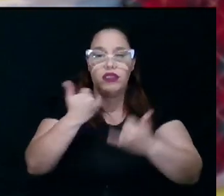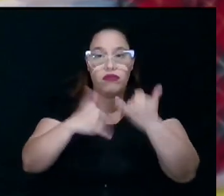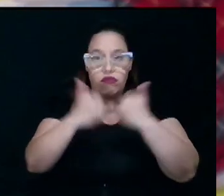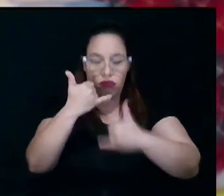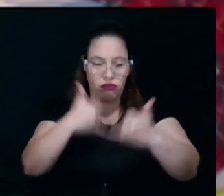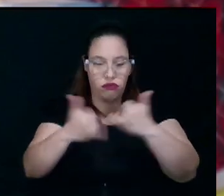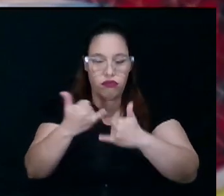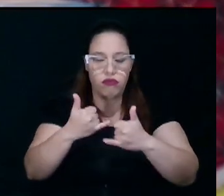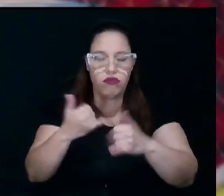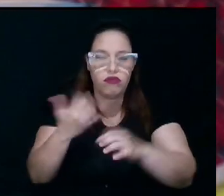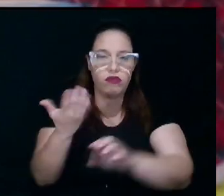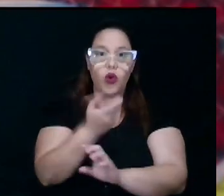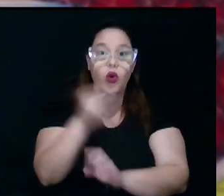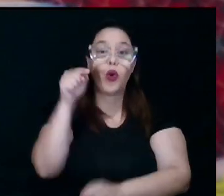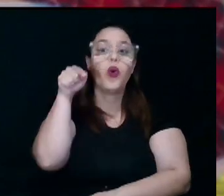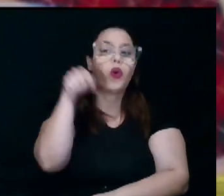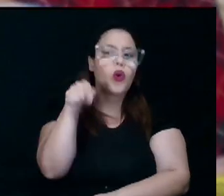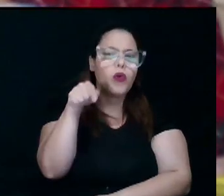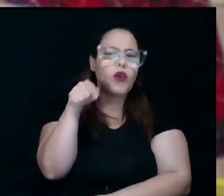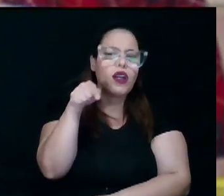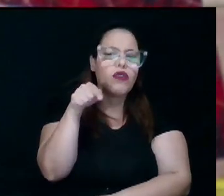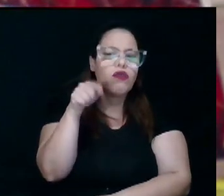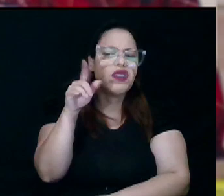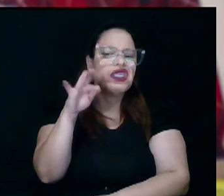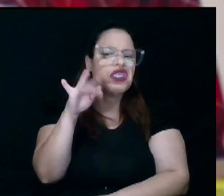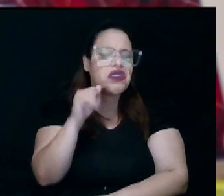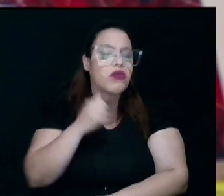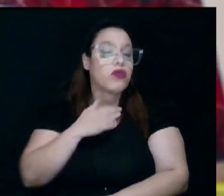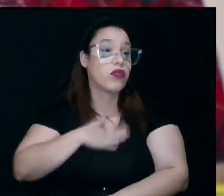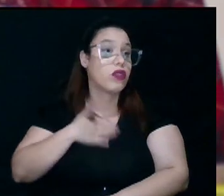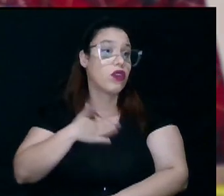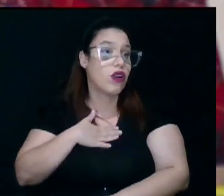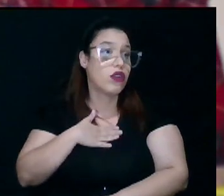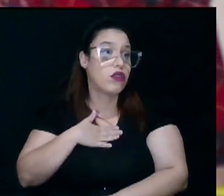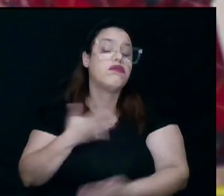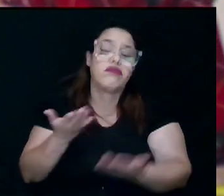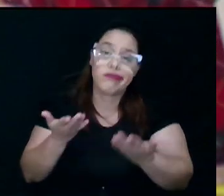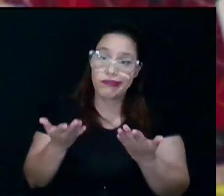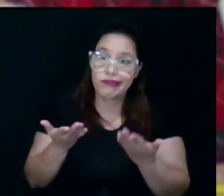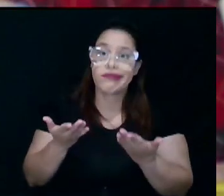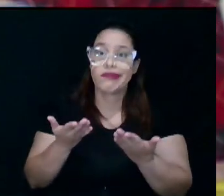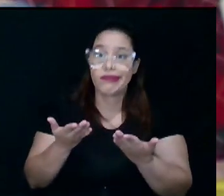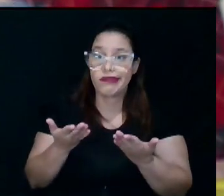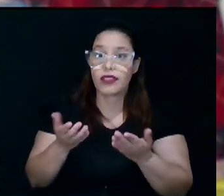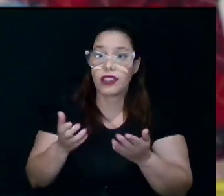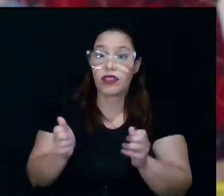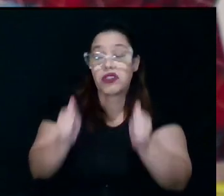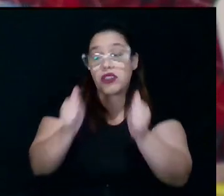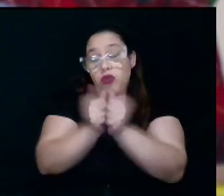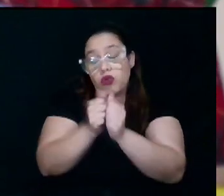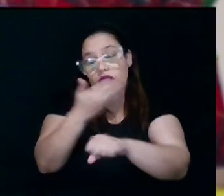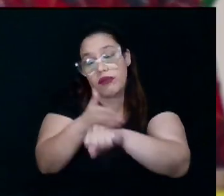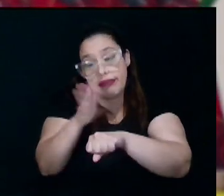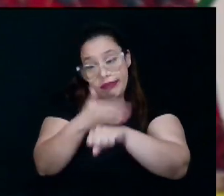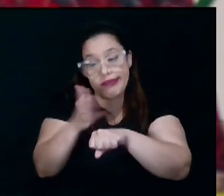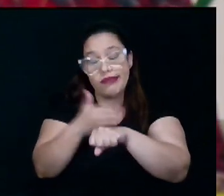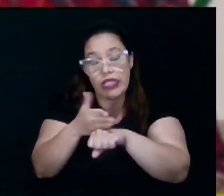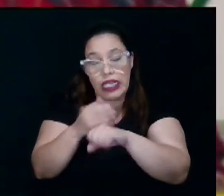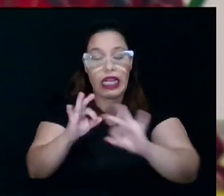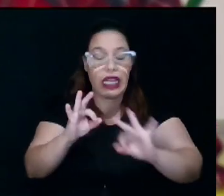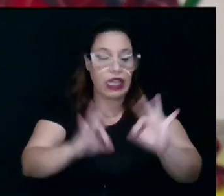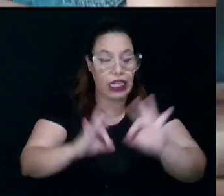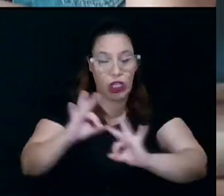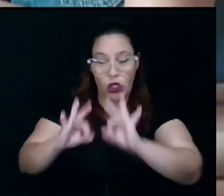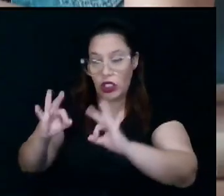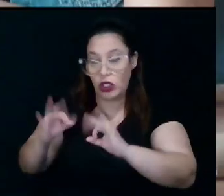está lá dentro daquilo que você gosta? Isso é um jeito de estudar já. Exatamente. Você junta a prática com a teoria, com a diversão